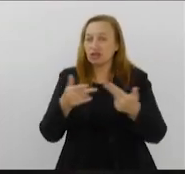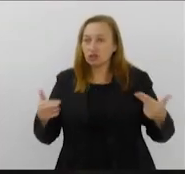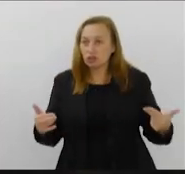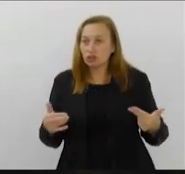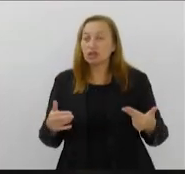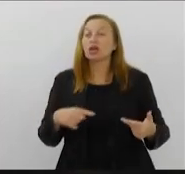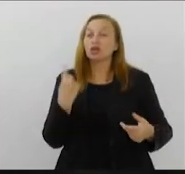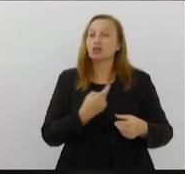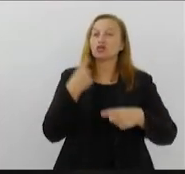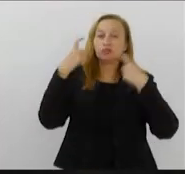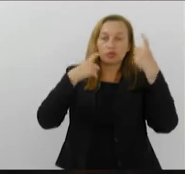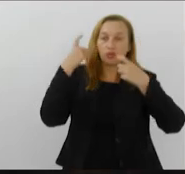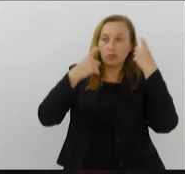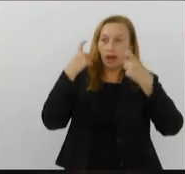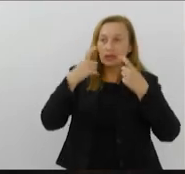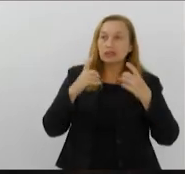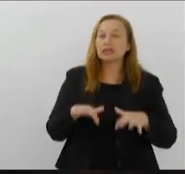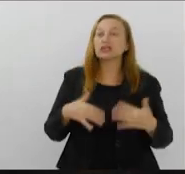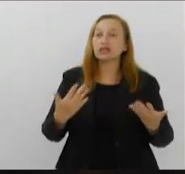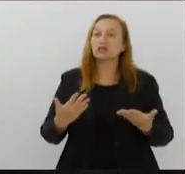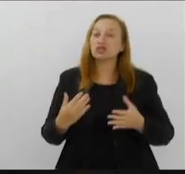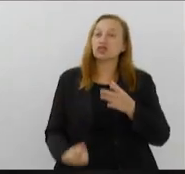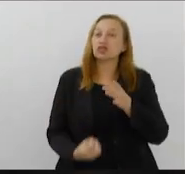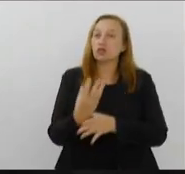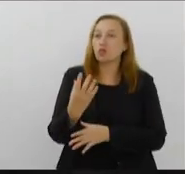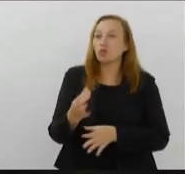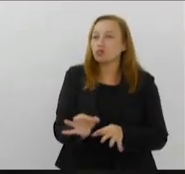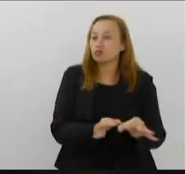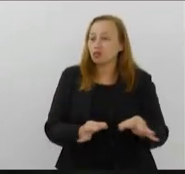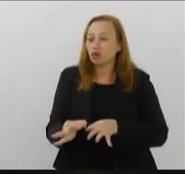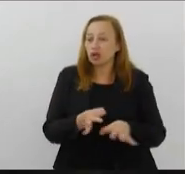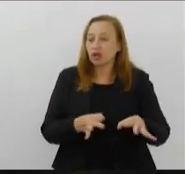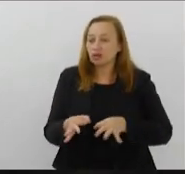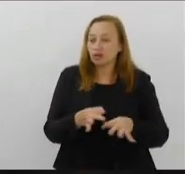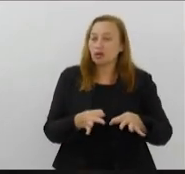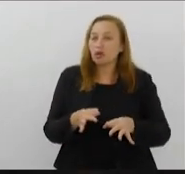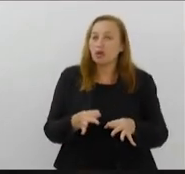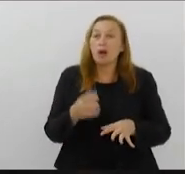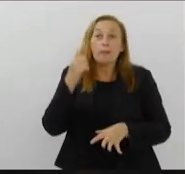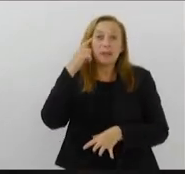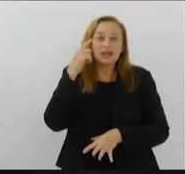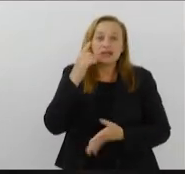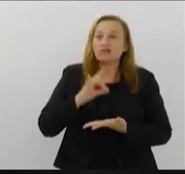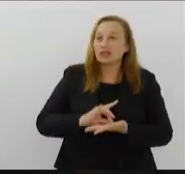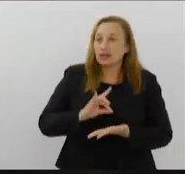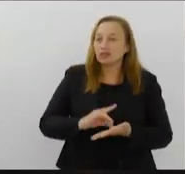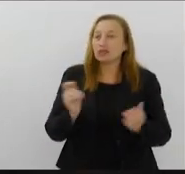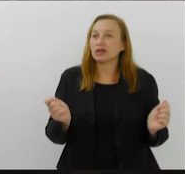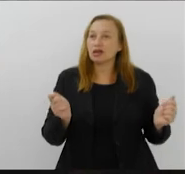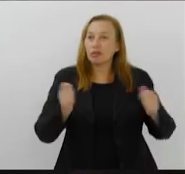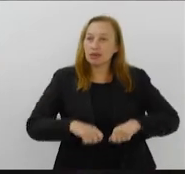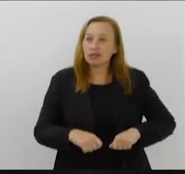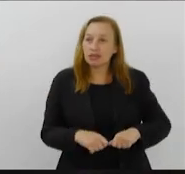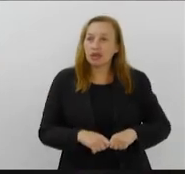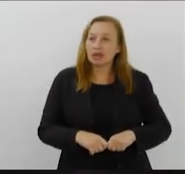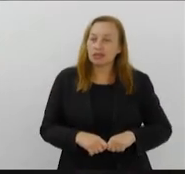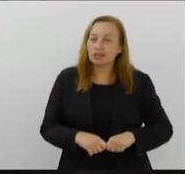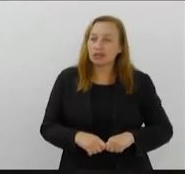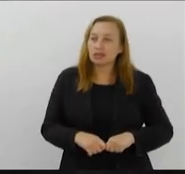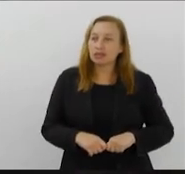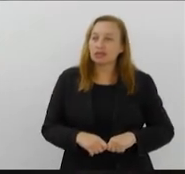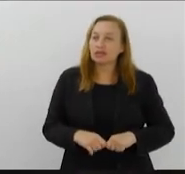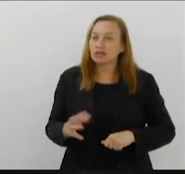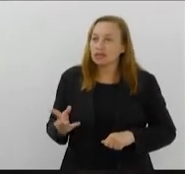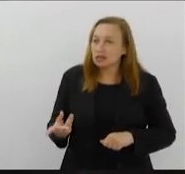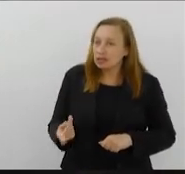muito preocupado com isso, então a gente construiu um programa como pensando realmente na capacidade das